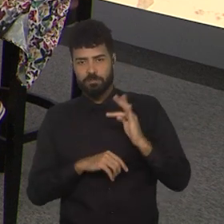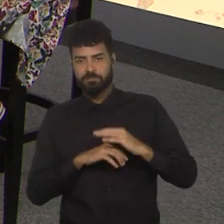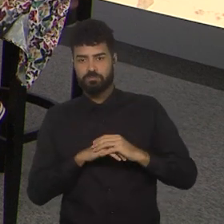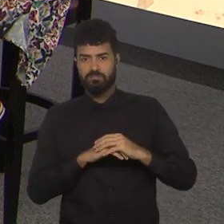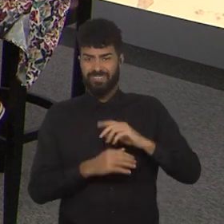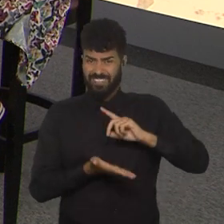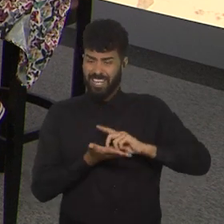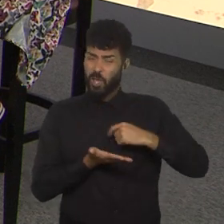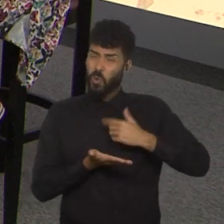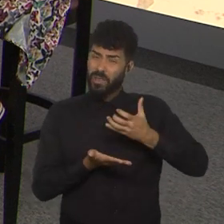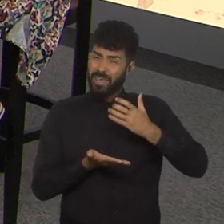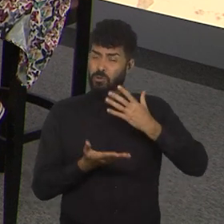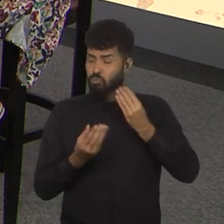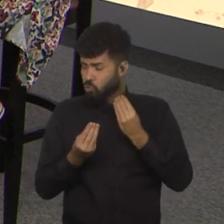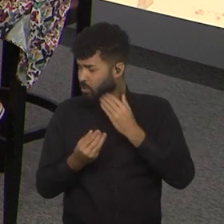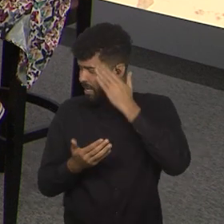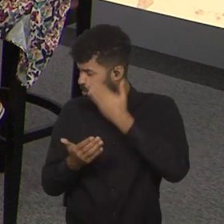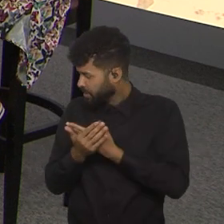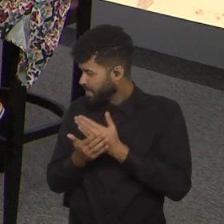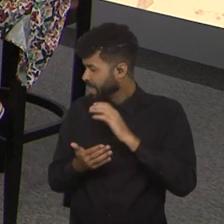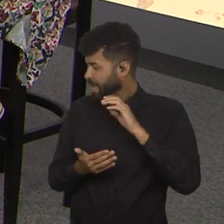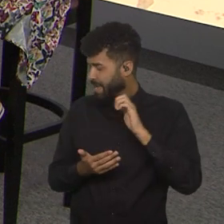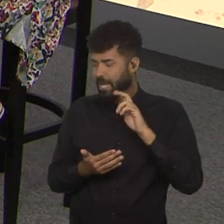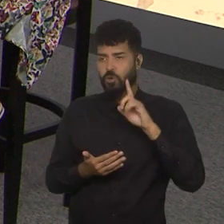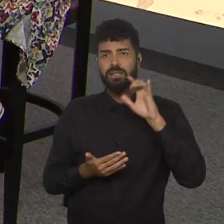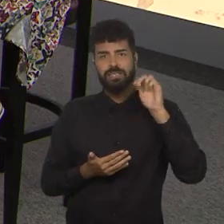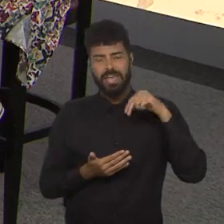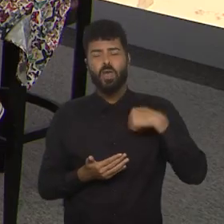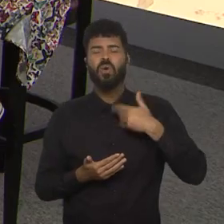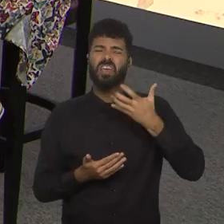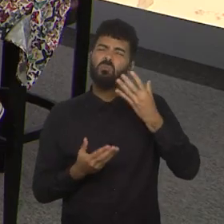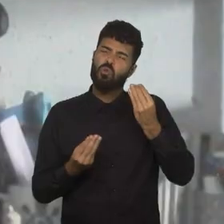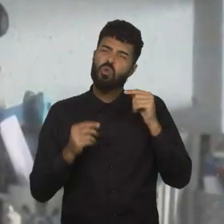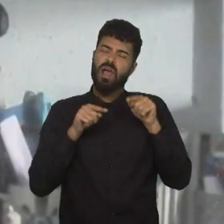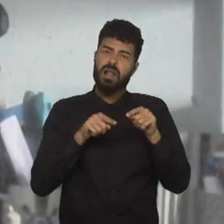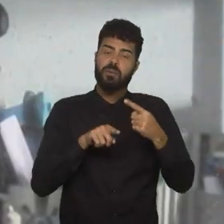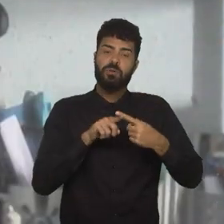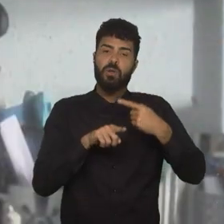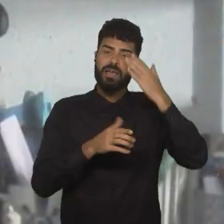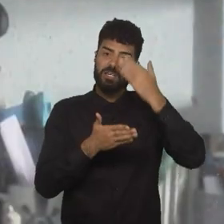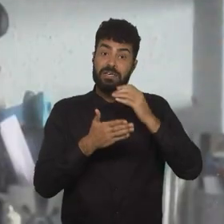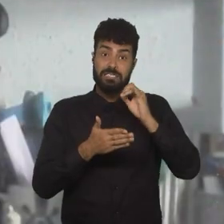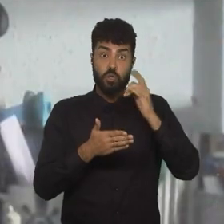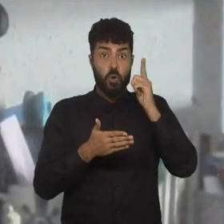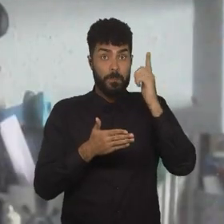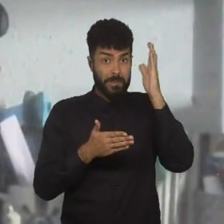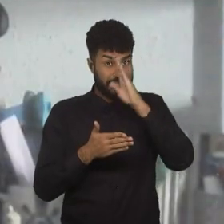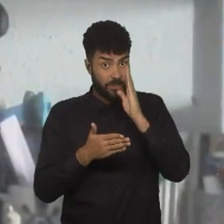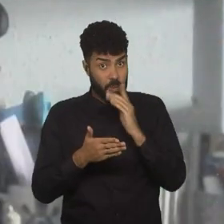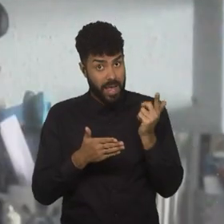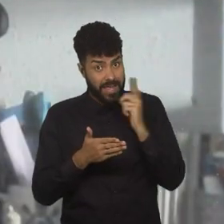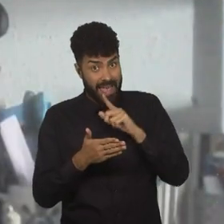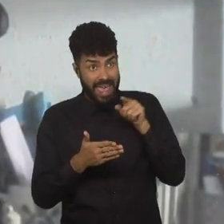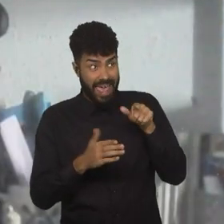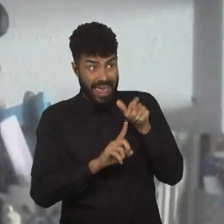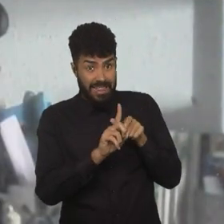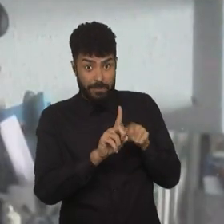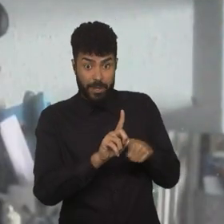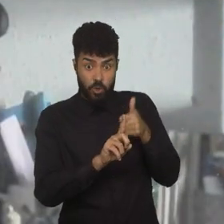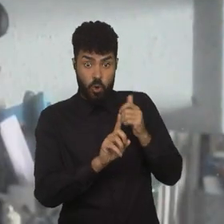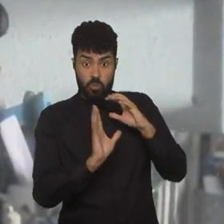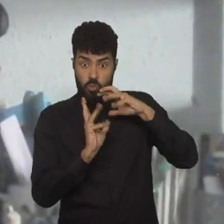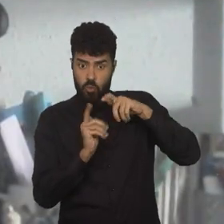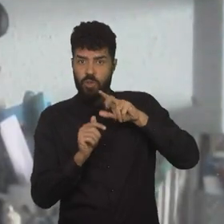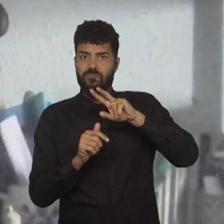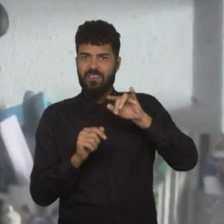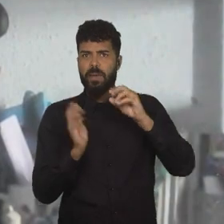Eu quero muito a Keralin, eu acredito que vai ser ela, eu quero muito a Keralin, que eu acho que vai ser, se o Brasil ganhar, e se ela for a melhor do mundo, vai ser coisa de almanac do